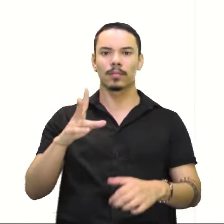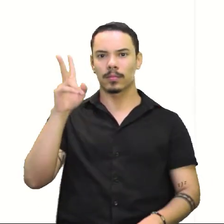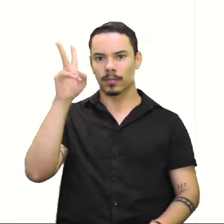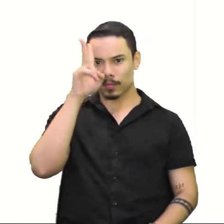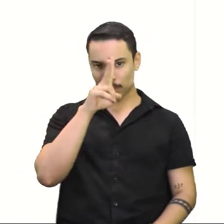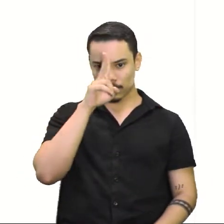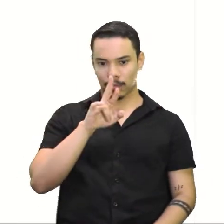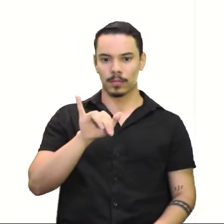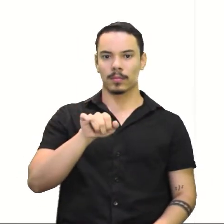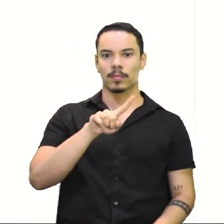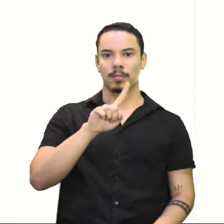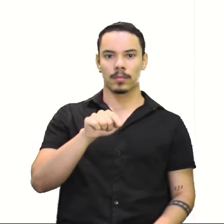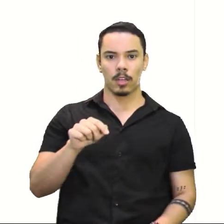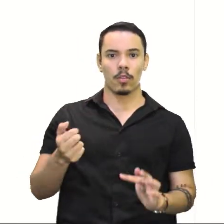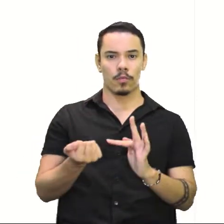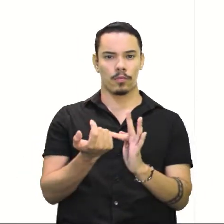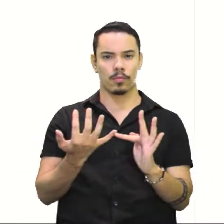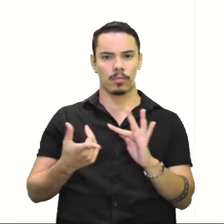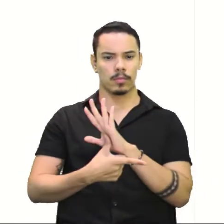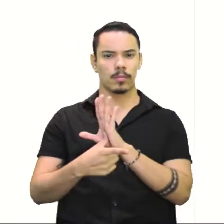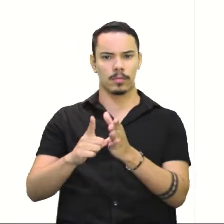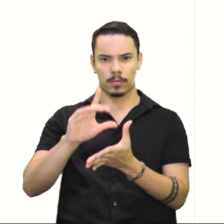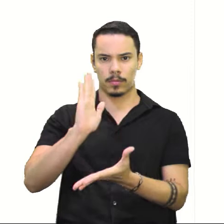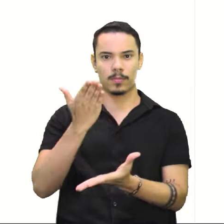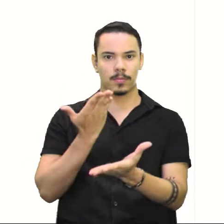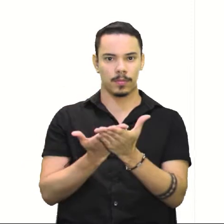raiz da função? Lembra?